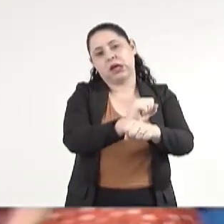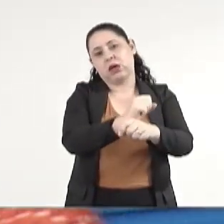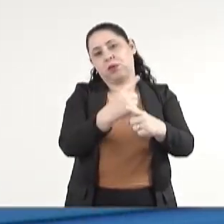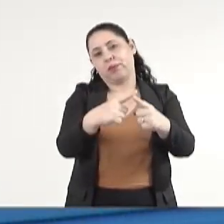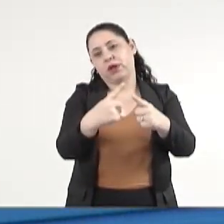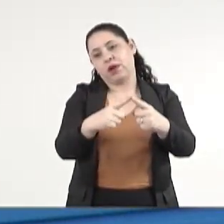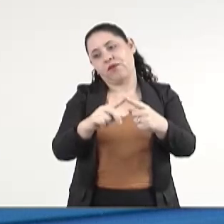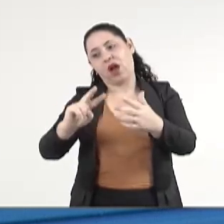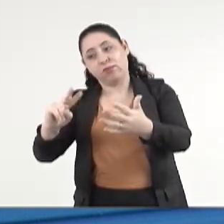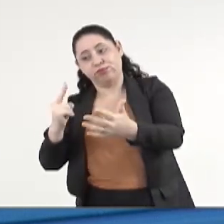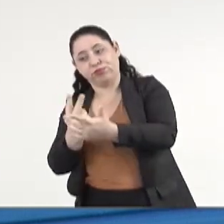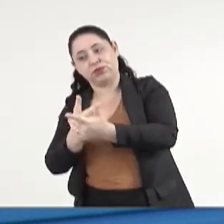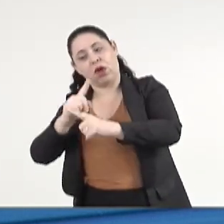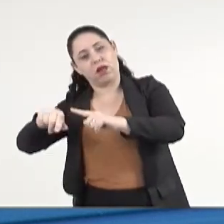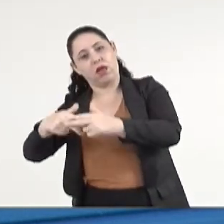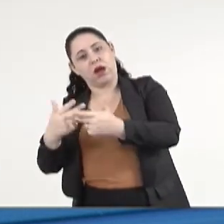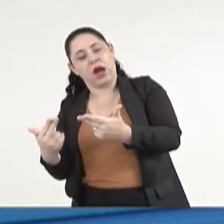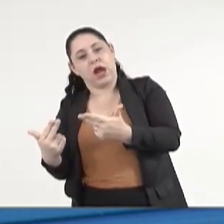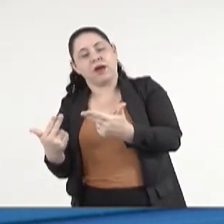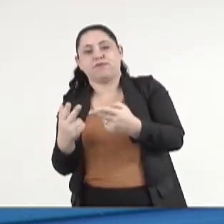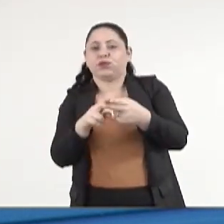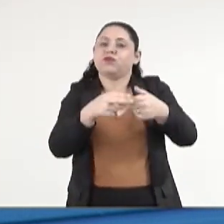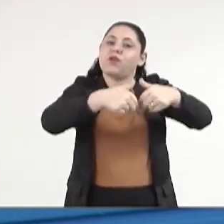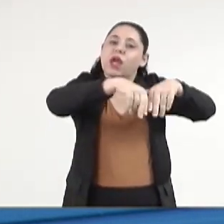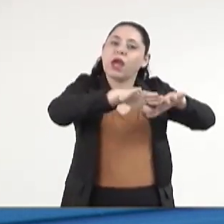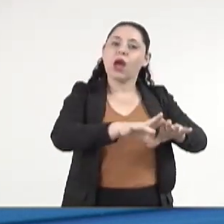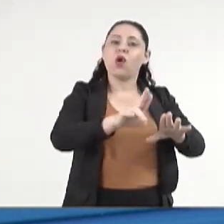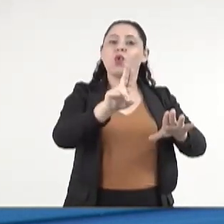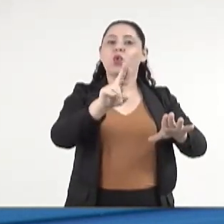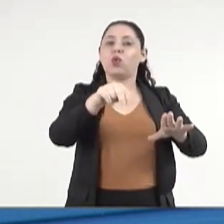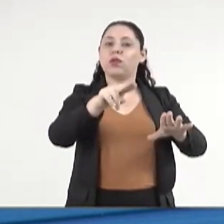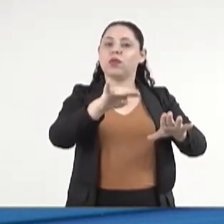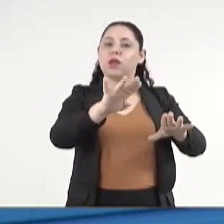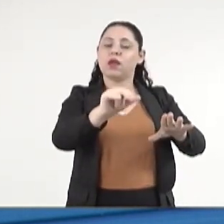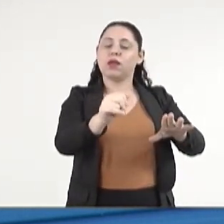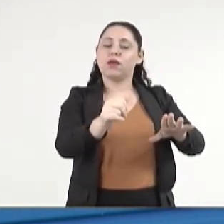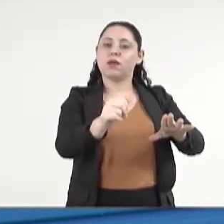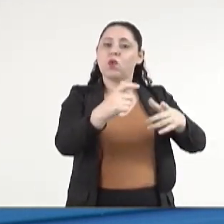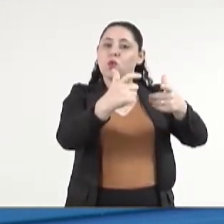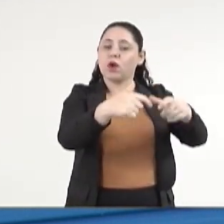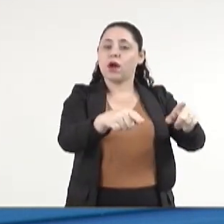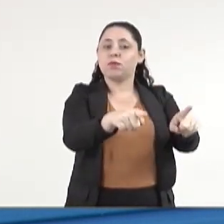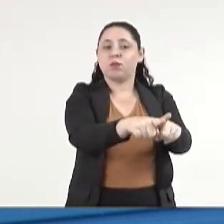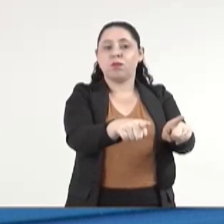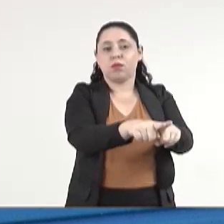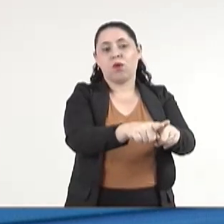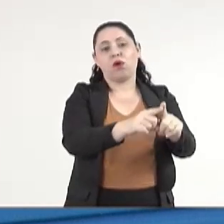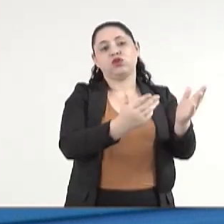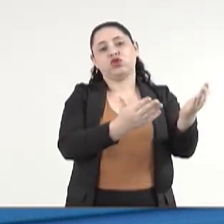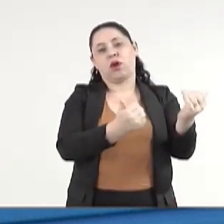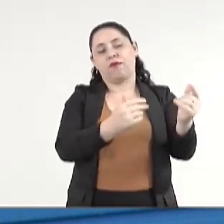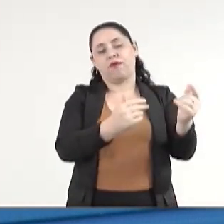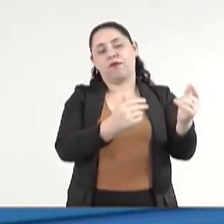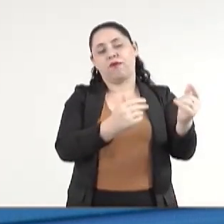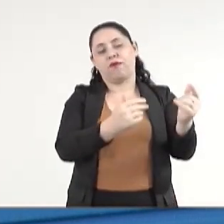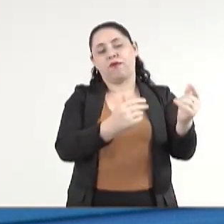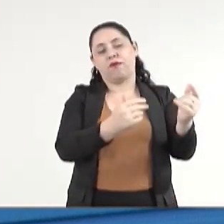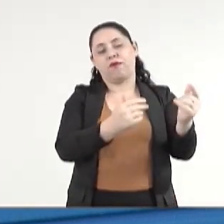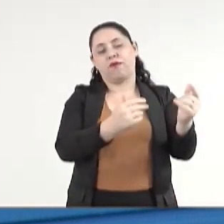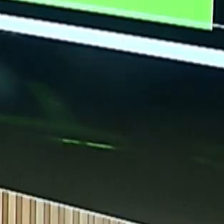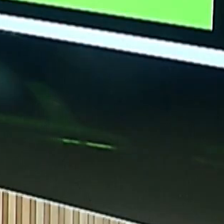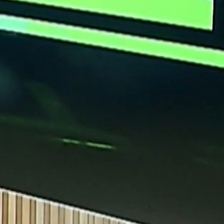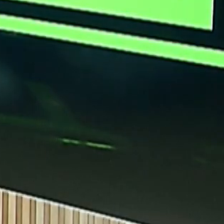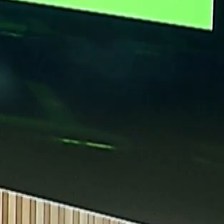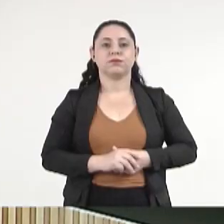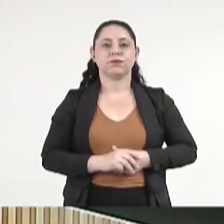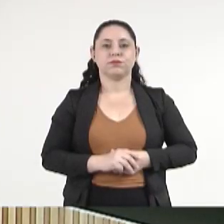cumprindo medidas socioeducativas na UNEI, Unidade de Internação Dom Bosco.